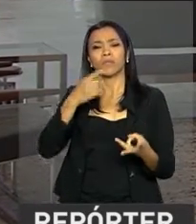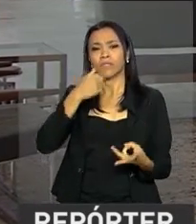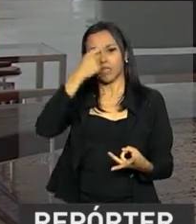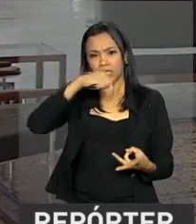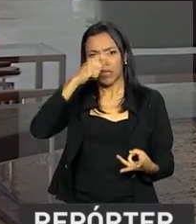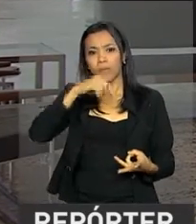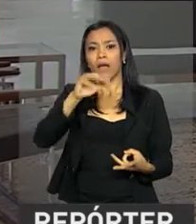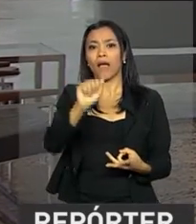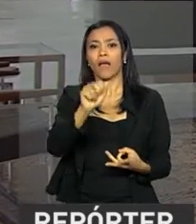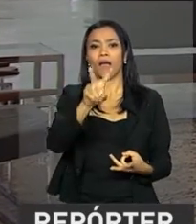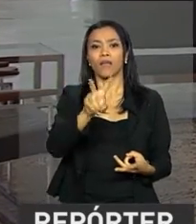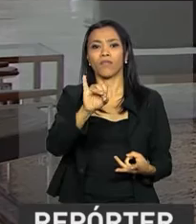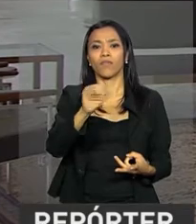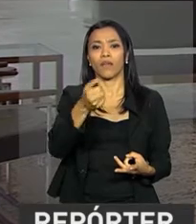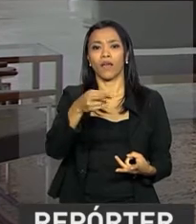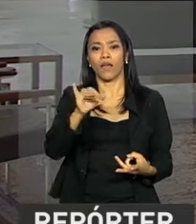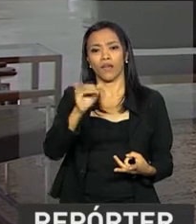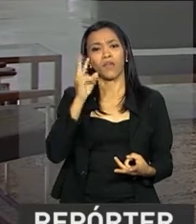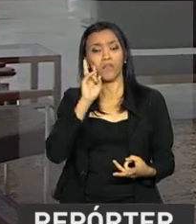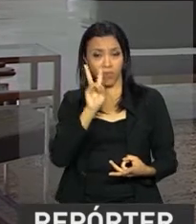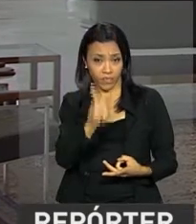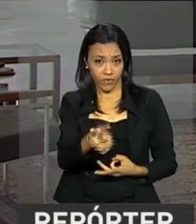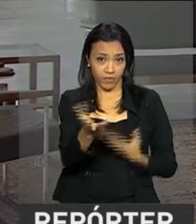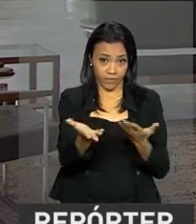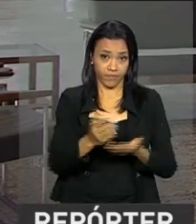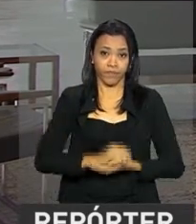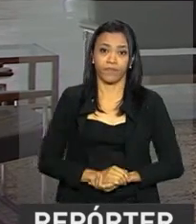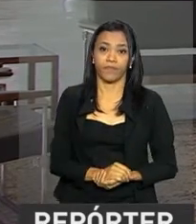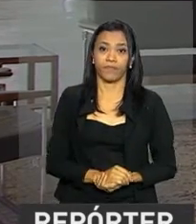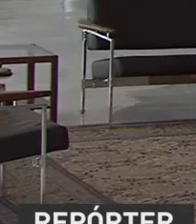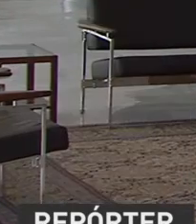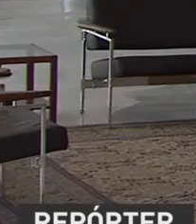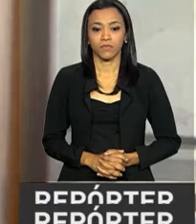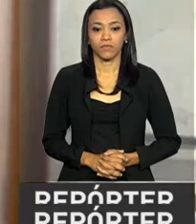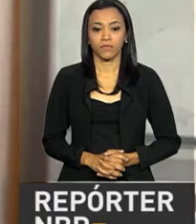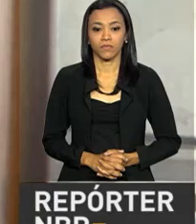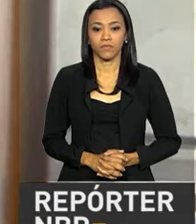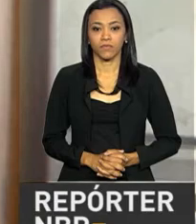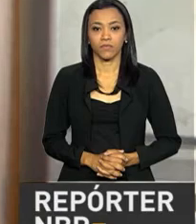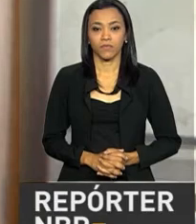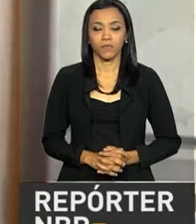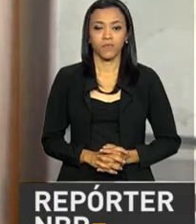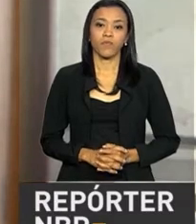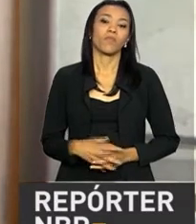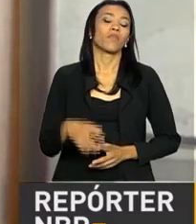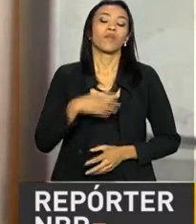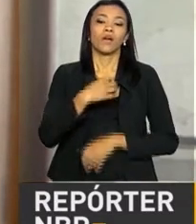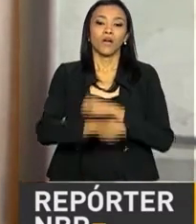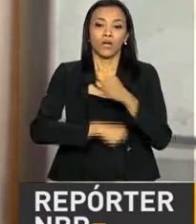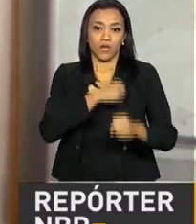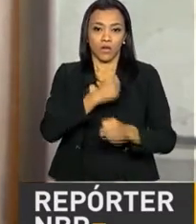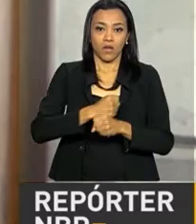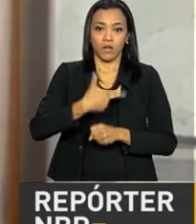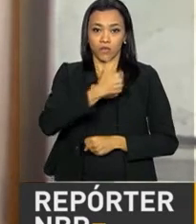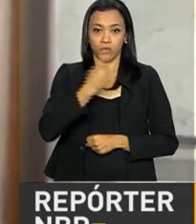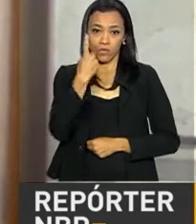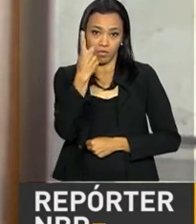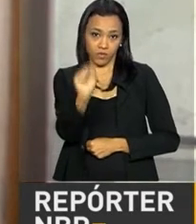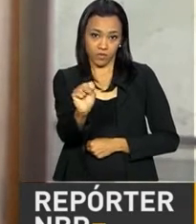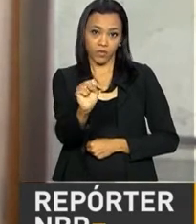diretora da organização e o ministro da Agricultura, Blairo Maggi. No ano 2018, o Brasil